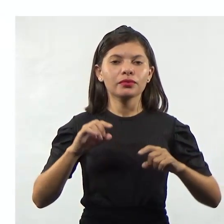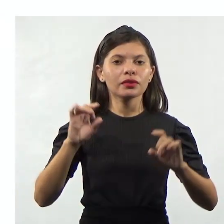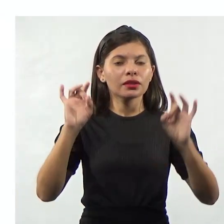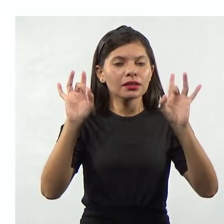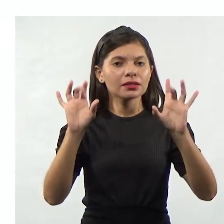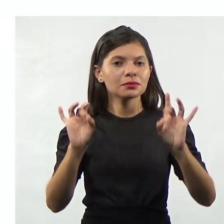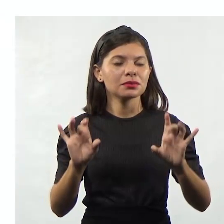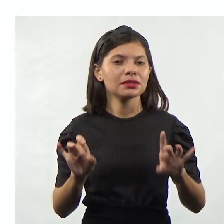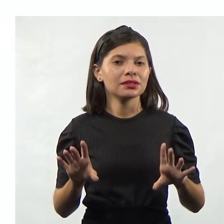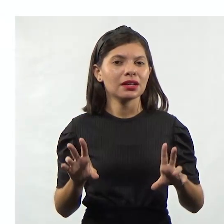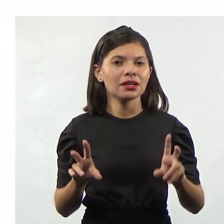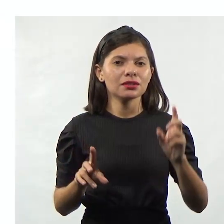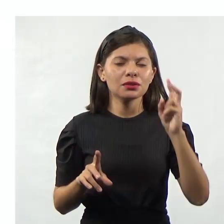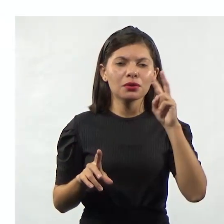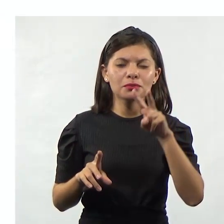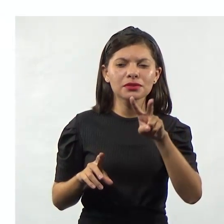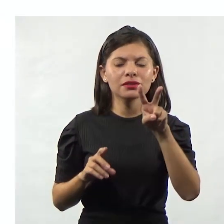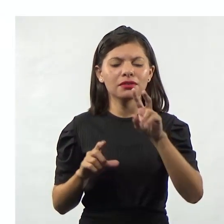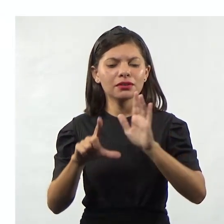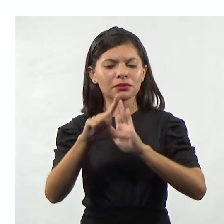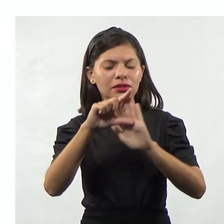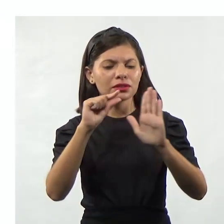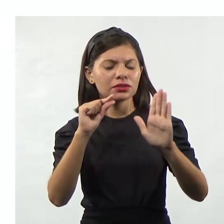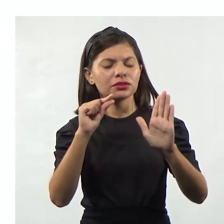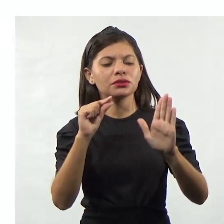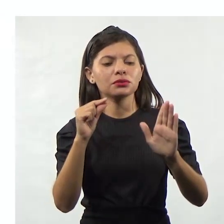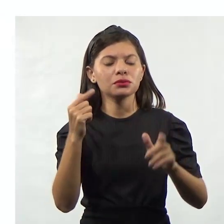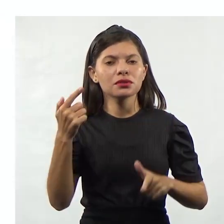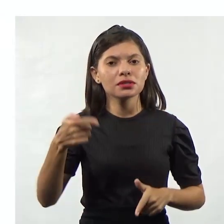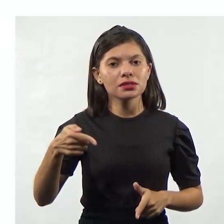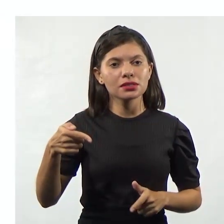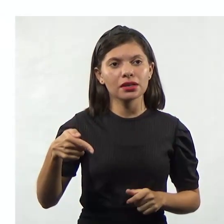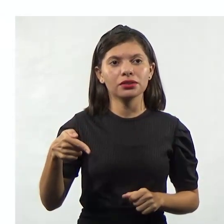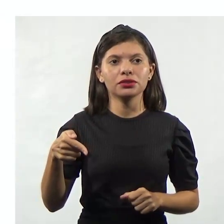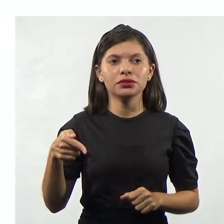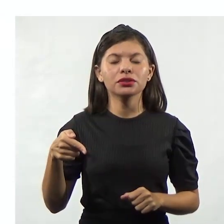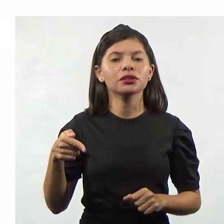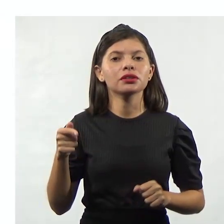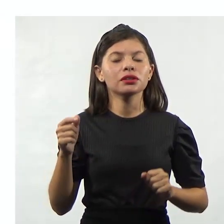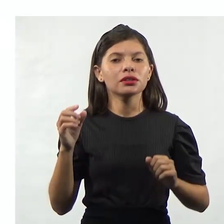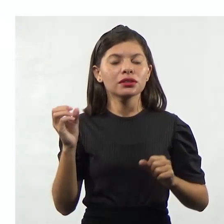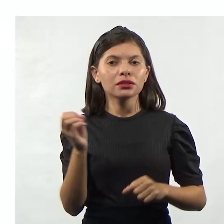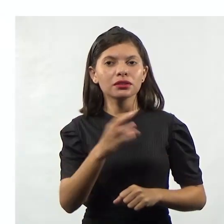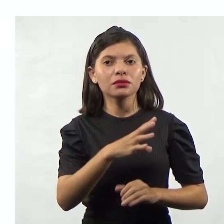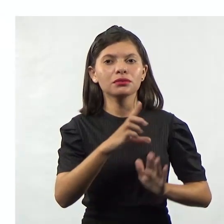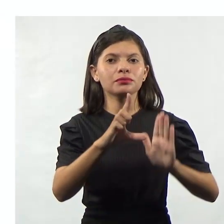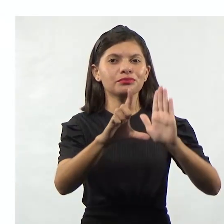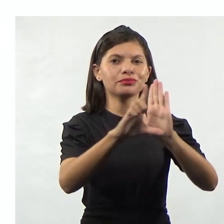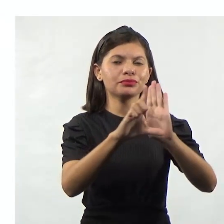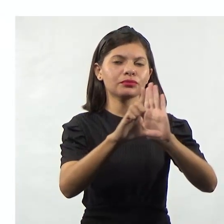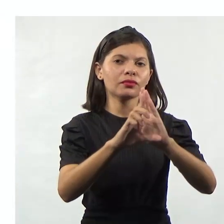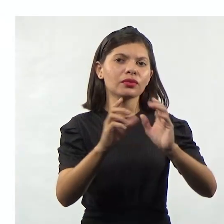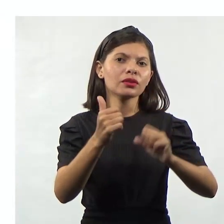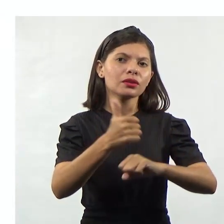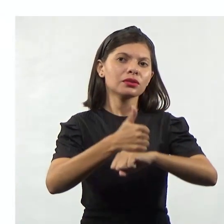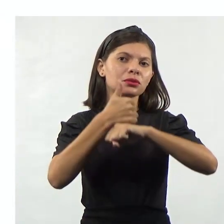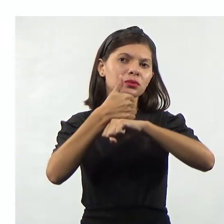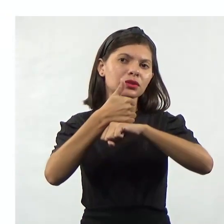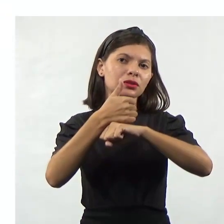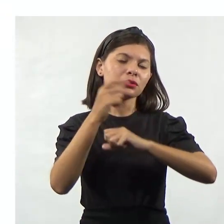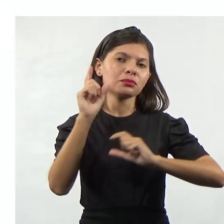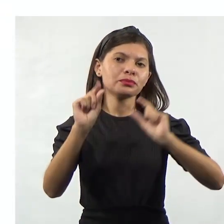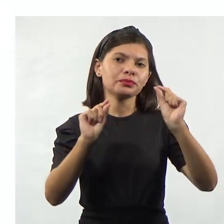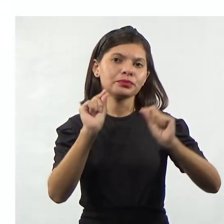serviços especiais e observados o artigo 7º da nova lei, o agente de contratação pode ser substituído por